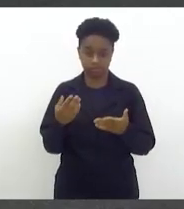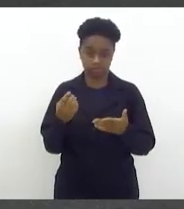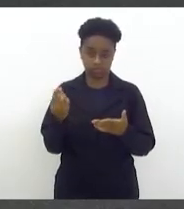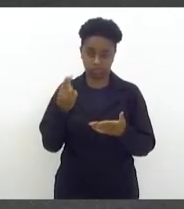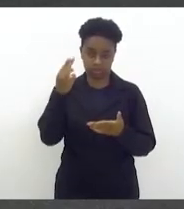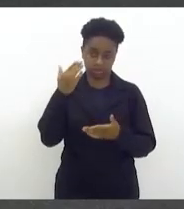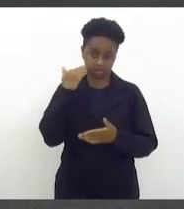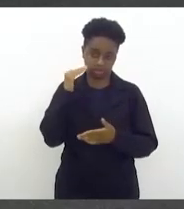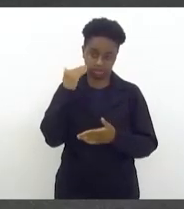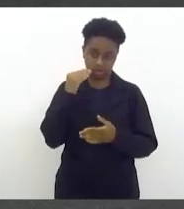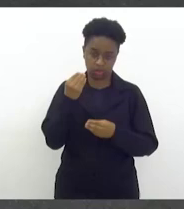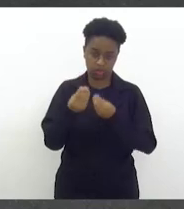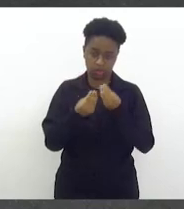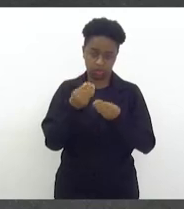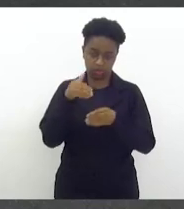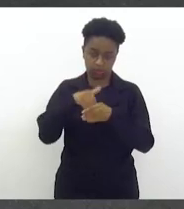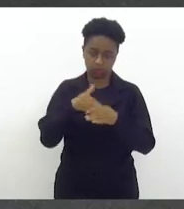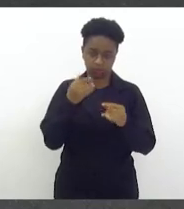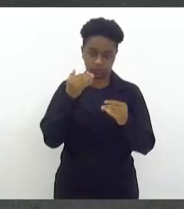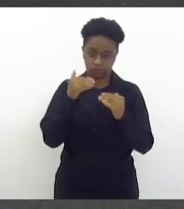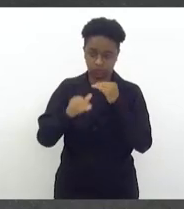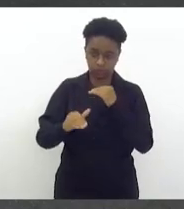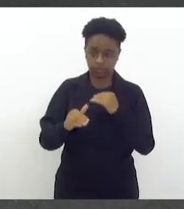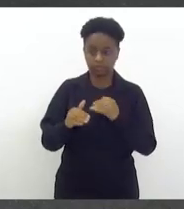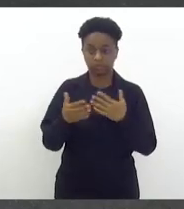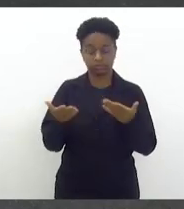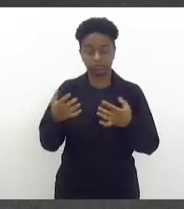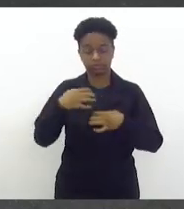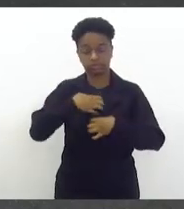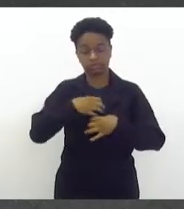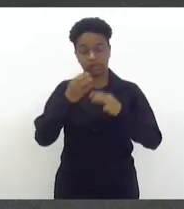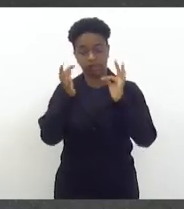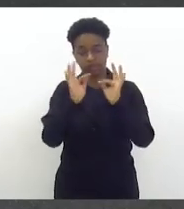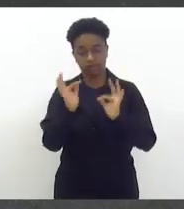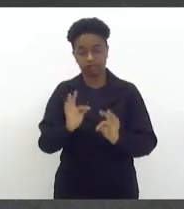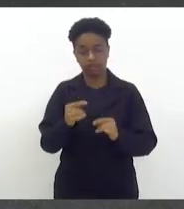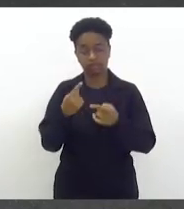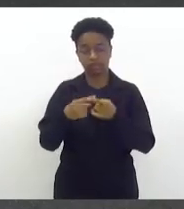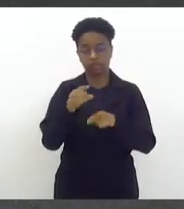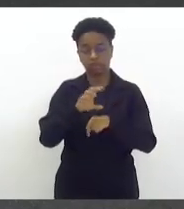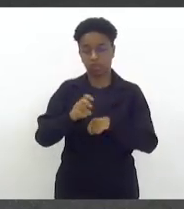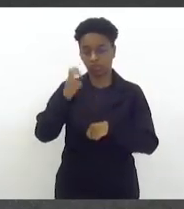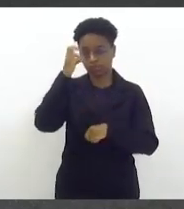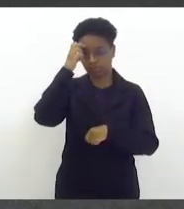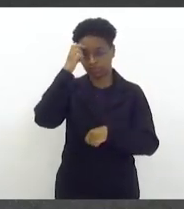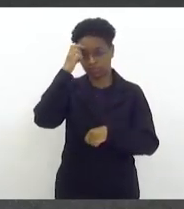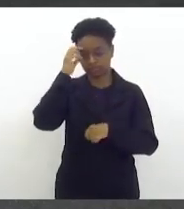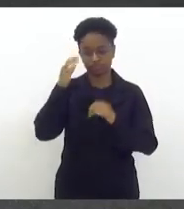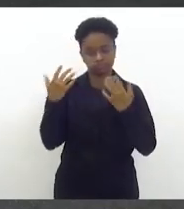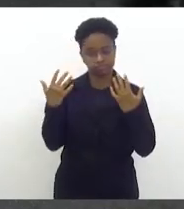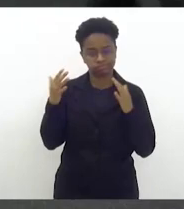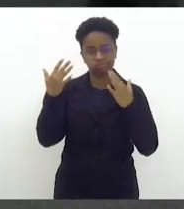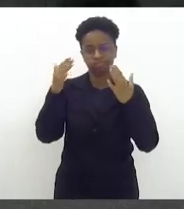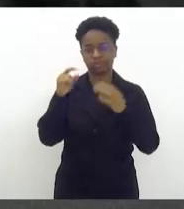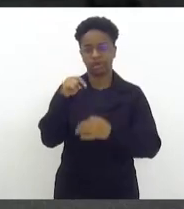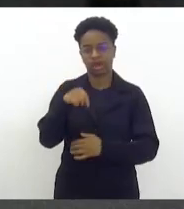Cultura. Eu fico feliz da cultura estar sendo